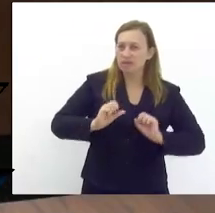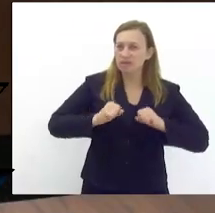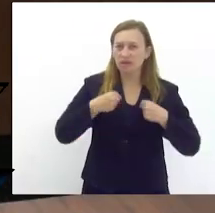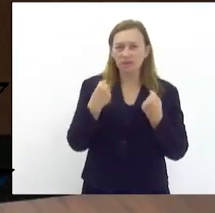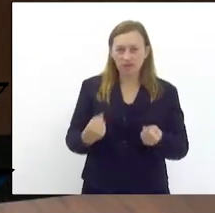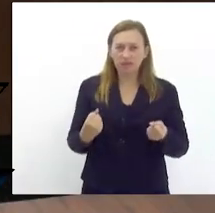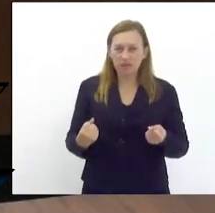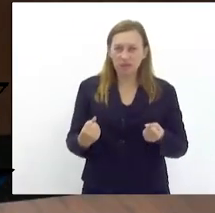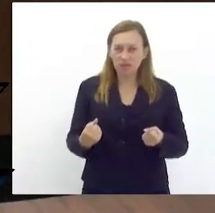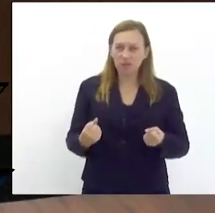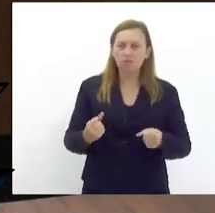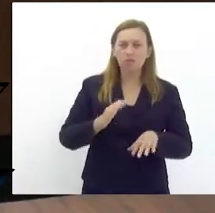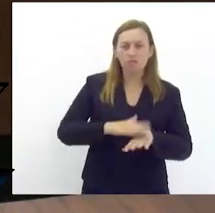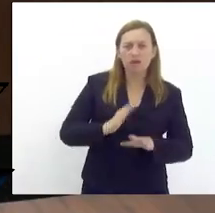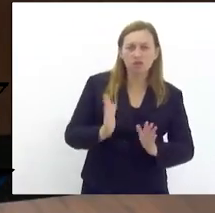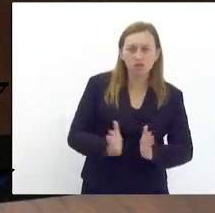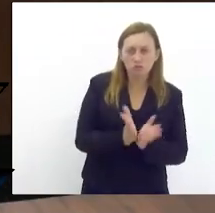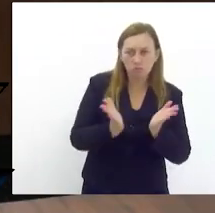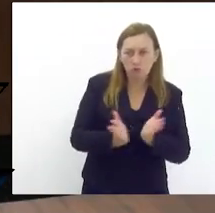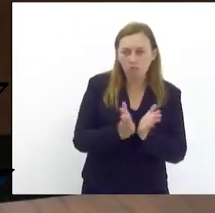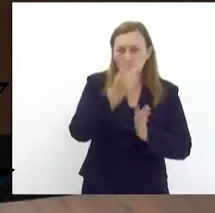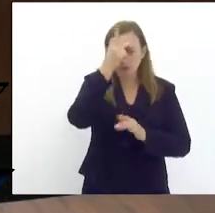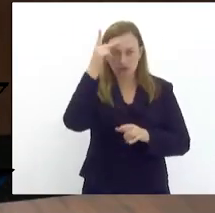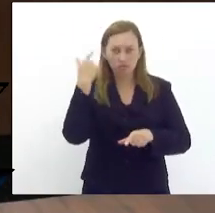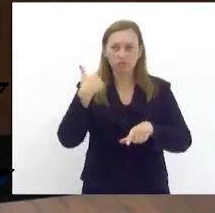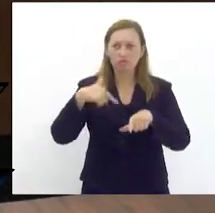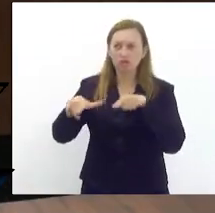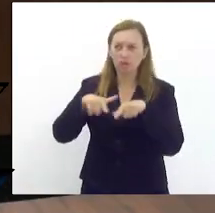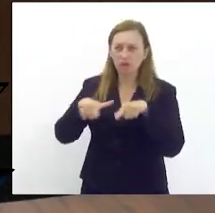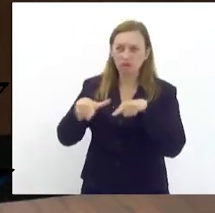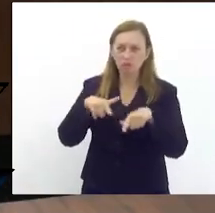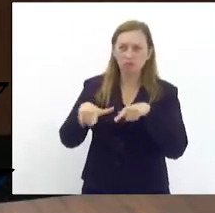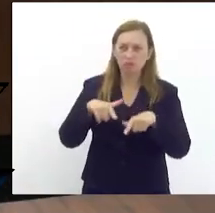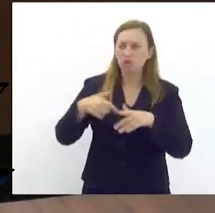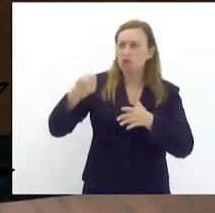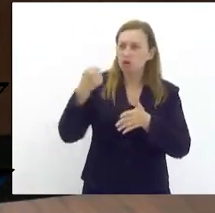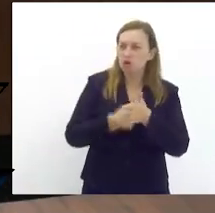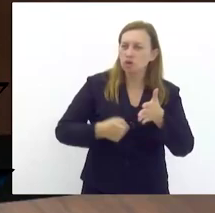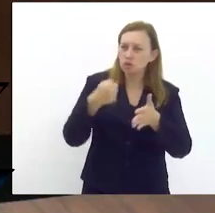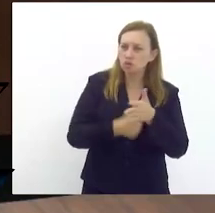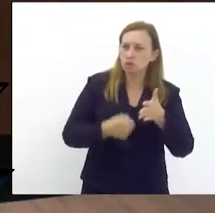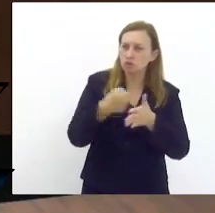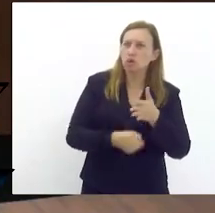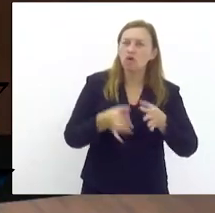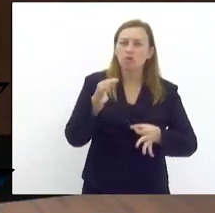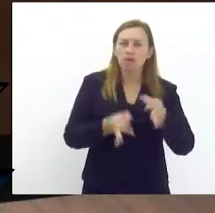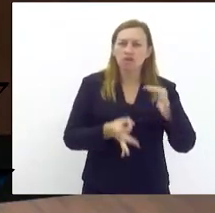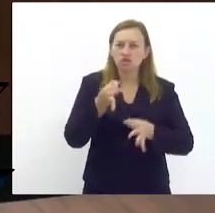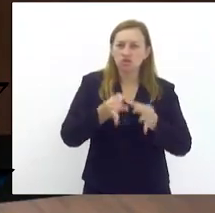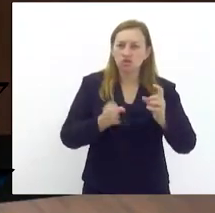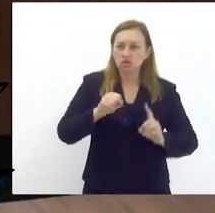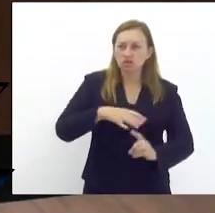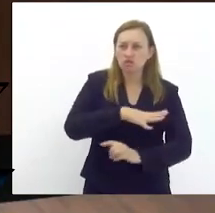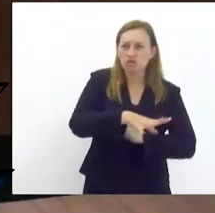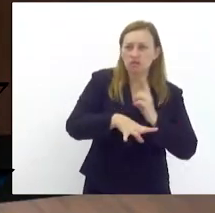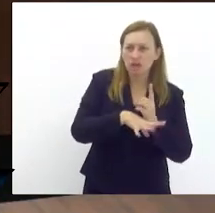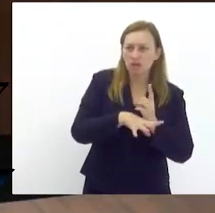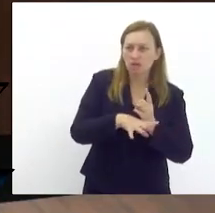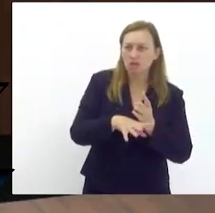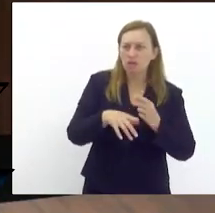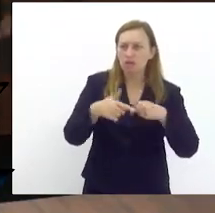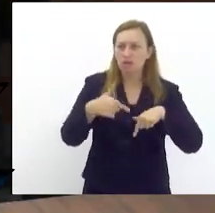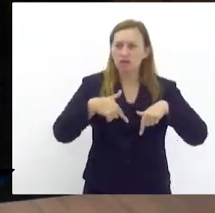os mais pobres os trabalhadores e lutou pela justiça social esse diploma